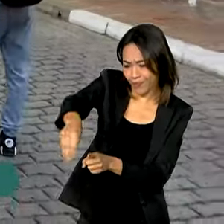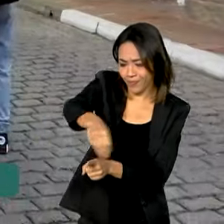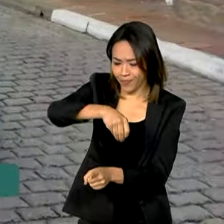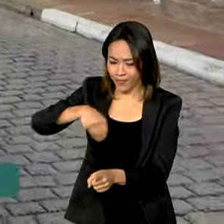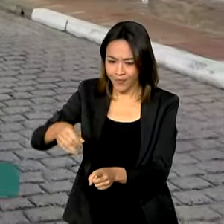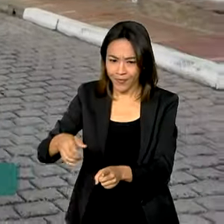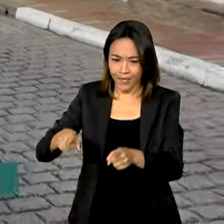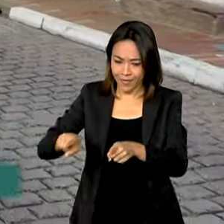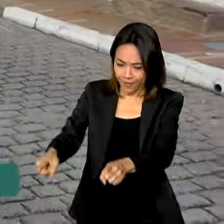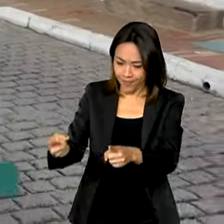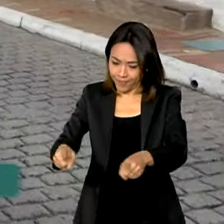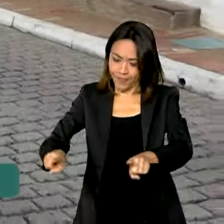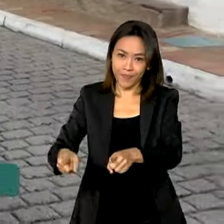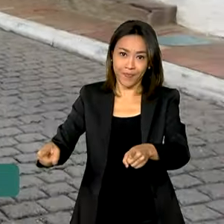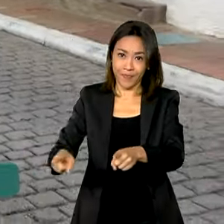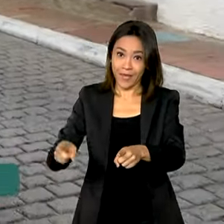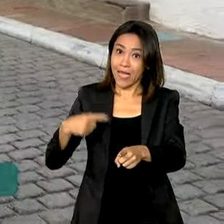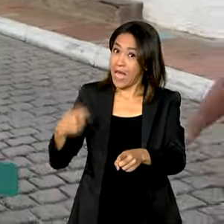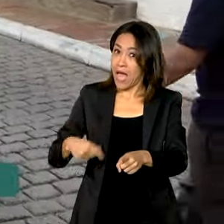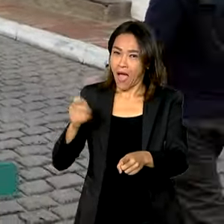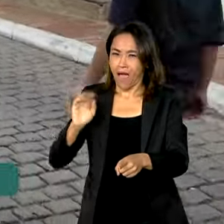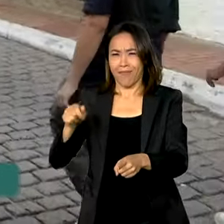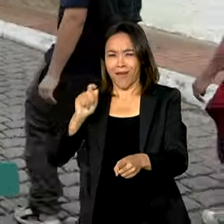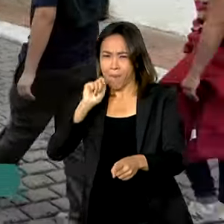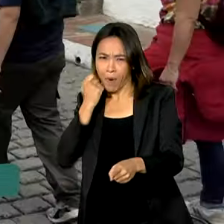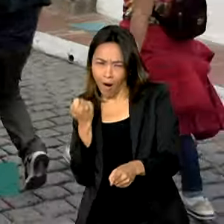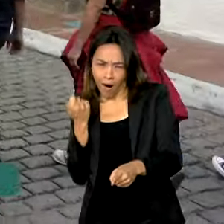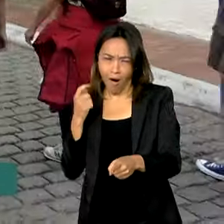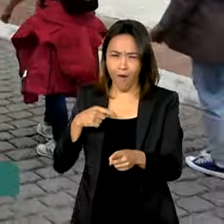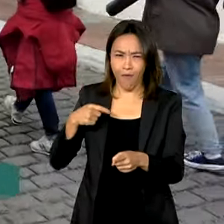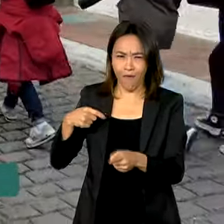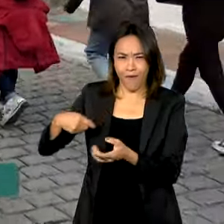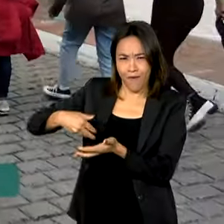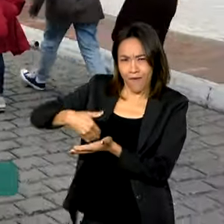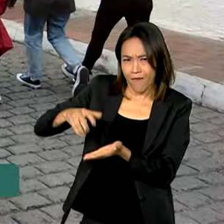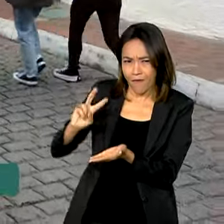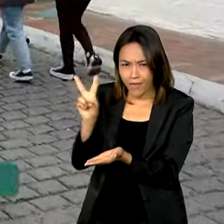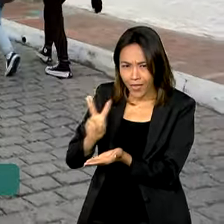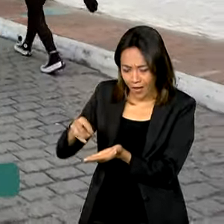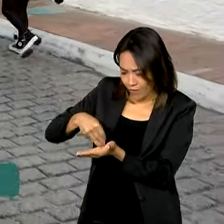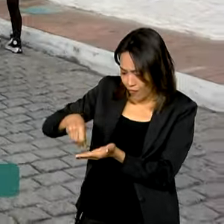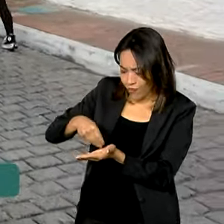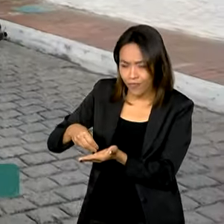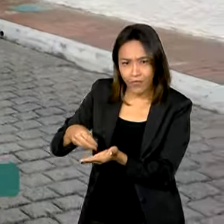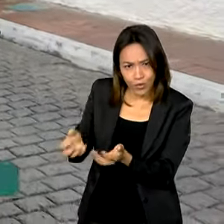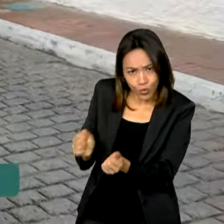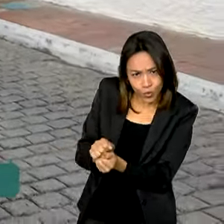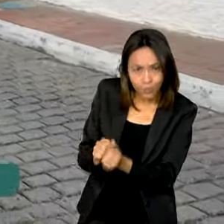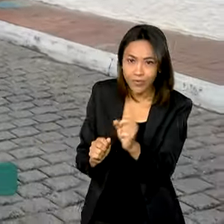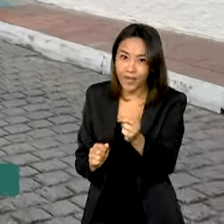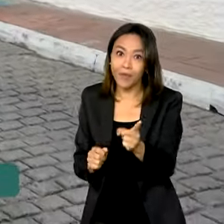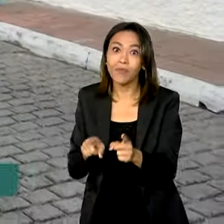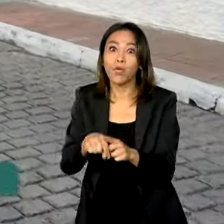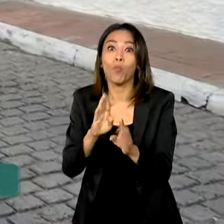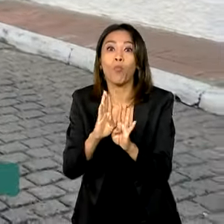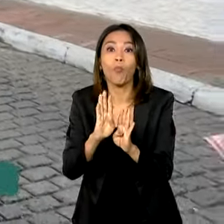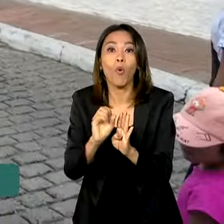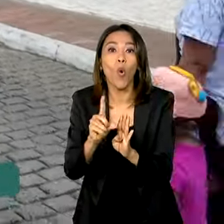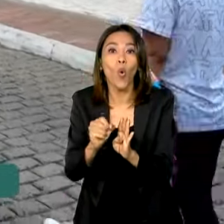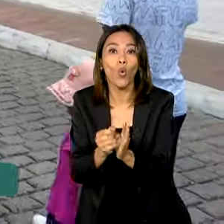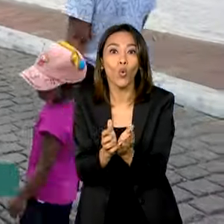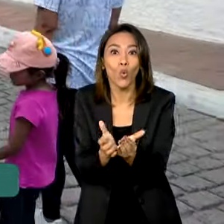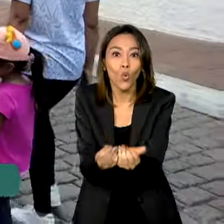em espeto. E não acompanha pão de alho nem vinagrete como no Brasil, mas sim a arepa, um bolo de milho famoso, e